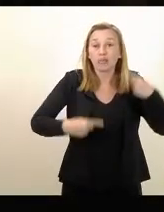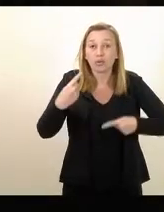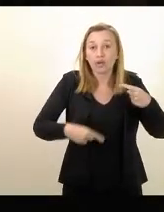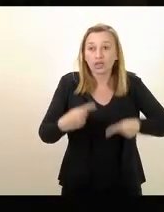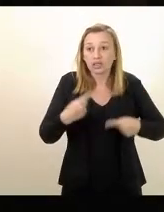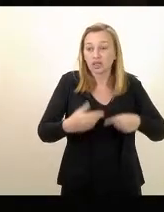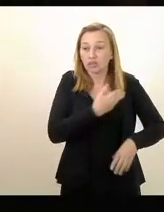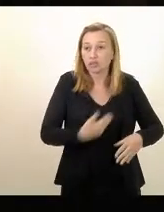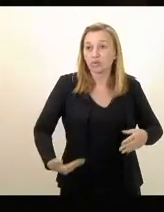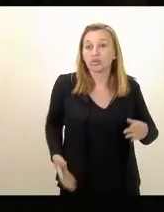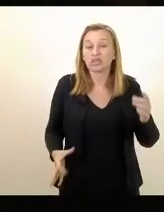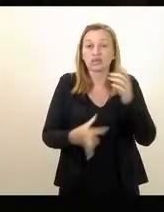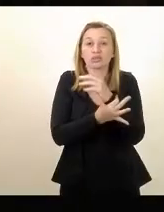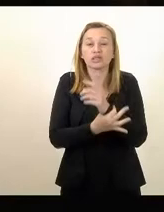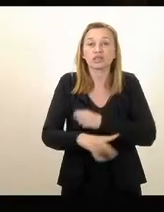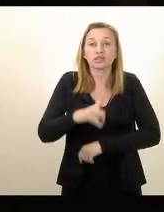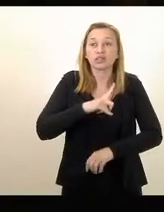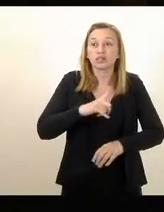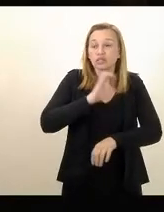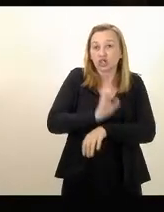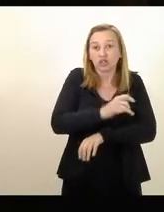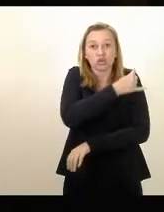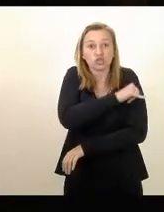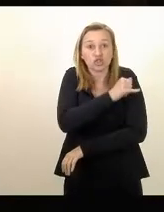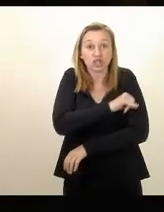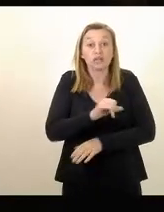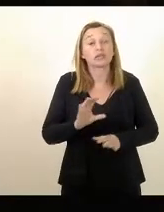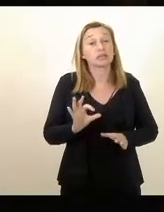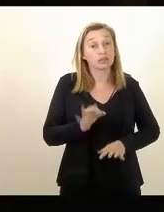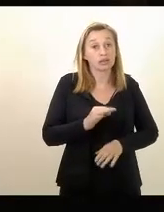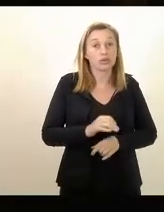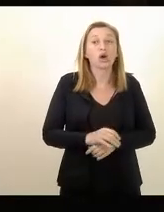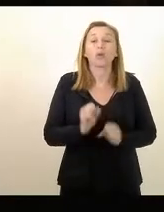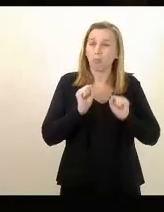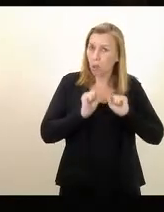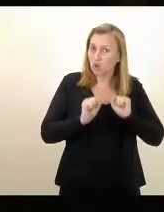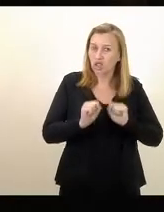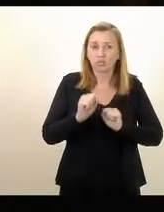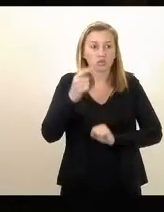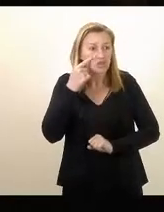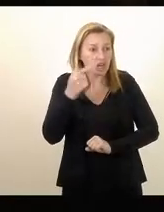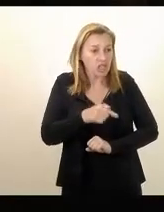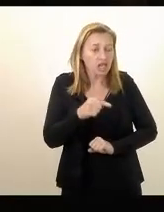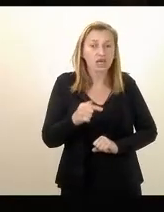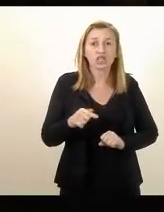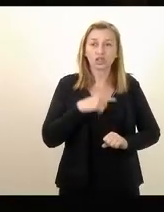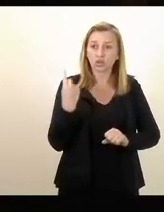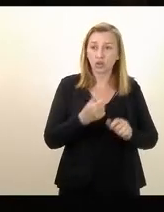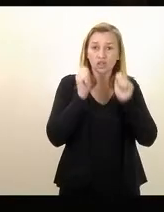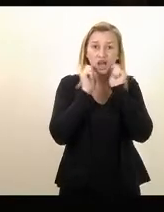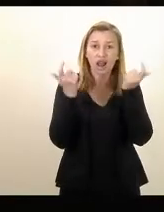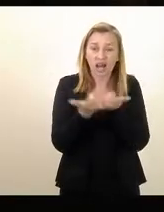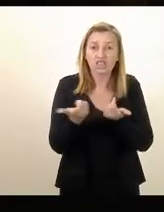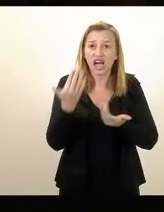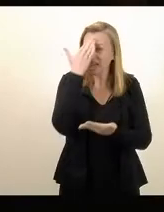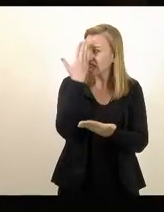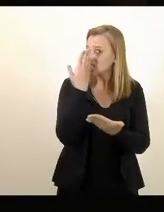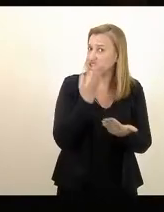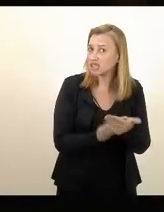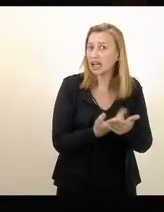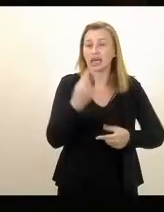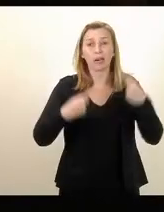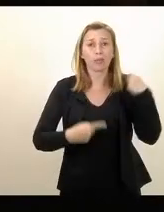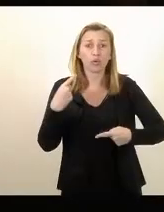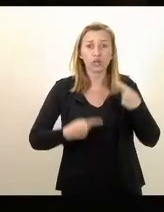segurança que temos no estado do Rio de Janeiro afinal de contas podemos aqui nós da Assembleia Legislativa acreditar que a